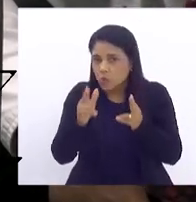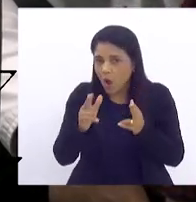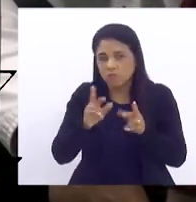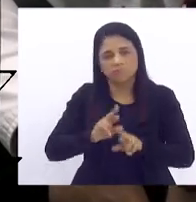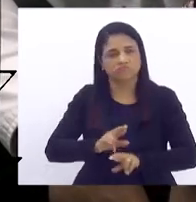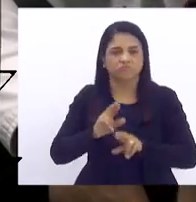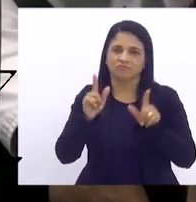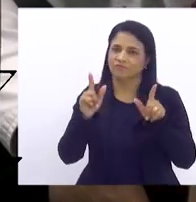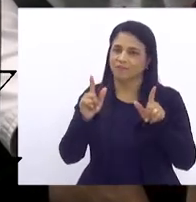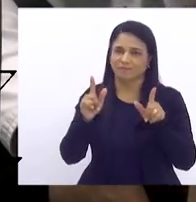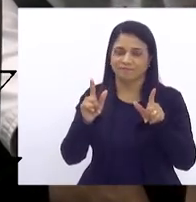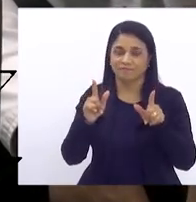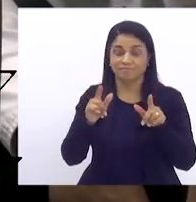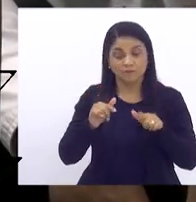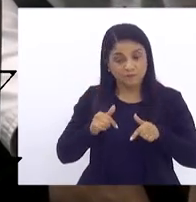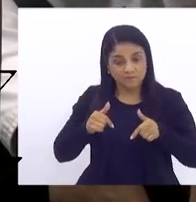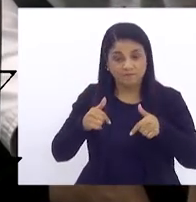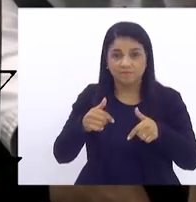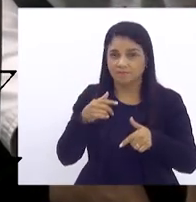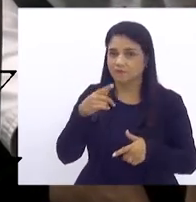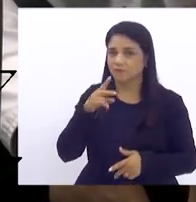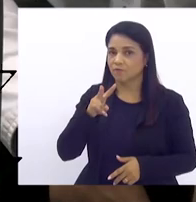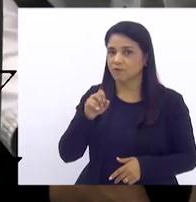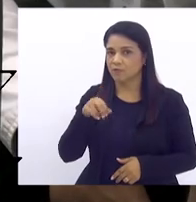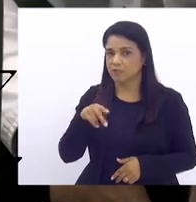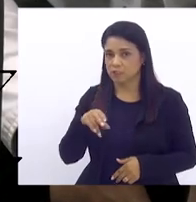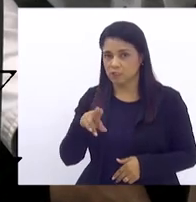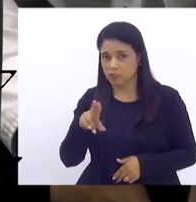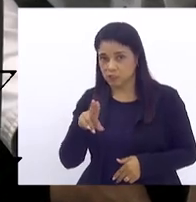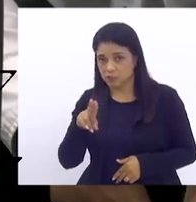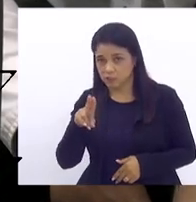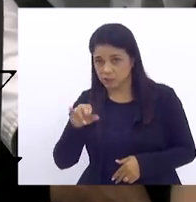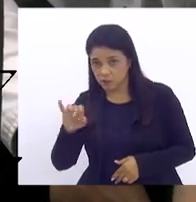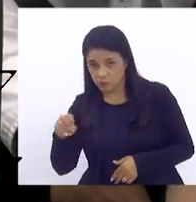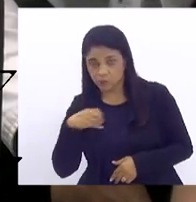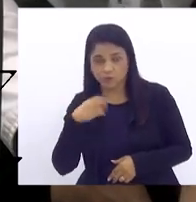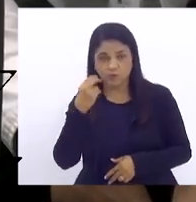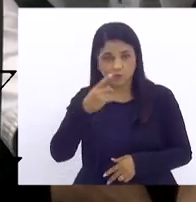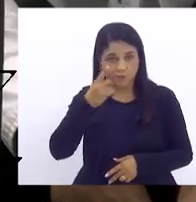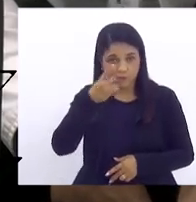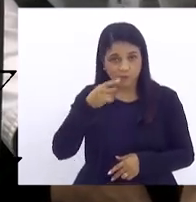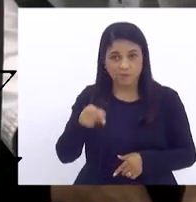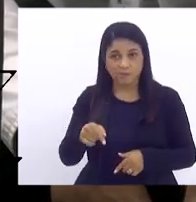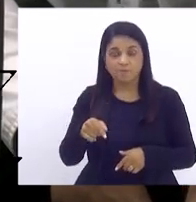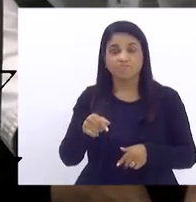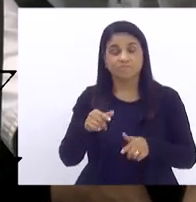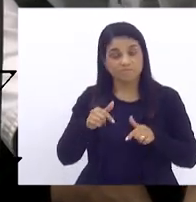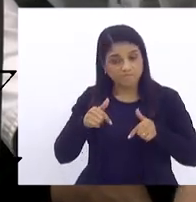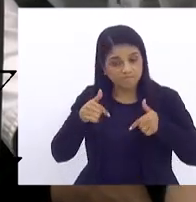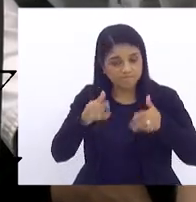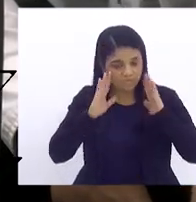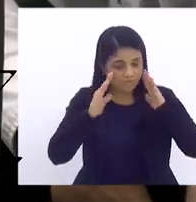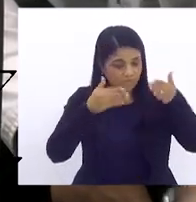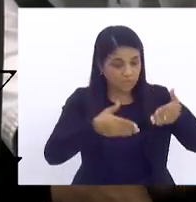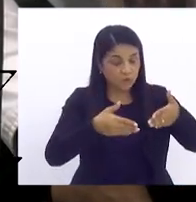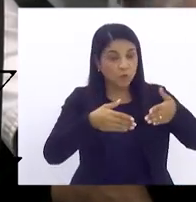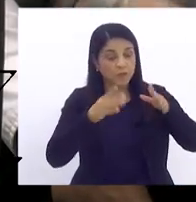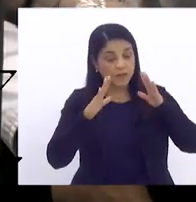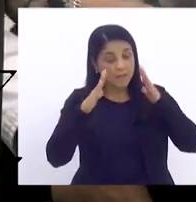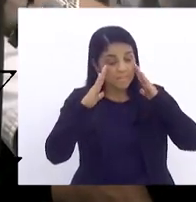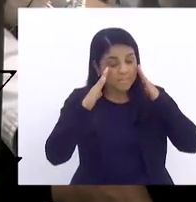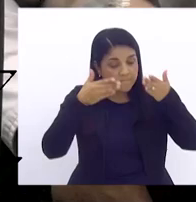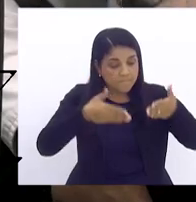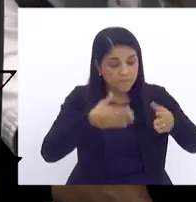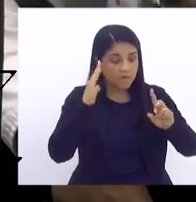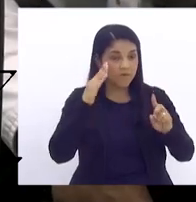Então, assim, a iniciativa do deputado Vinícius Cozzolino, ela versa especificamente sobre a evasão escolar. E